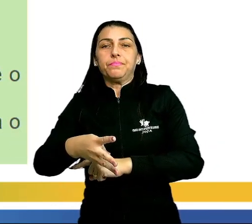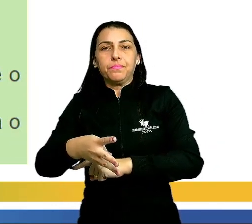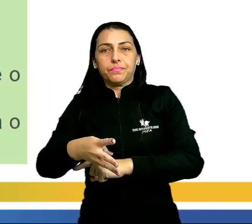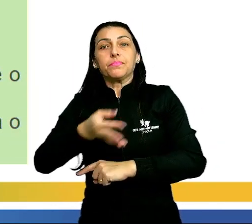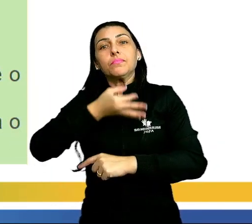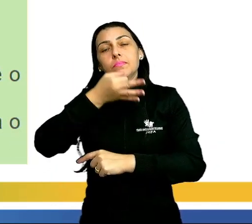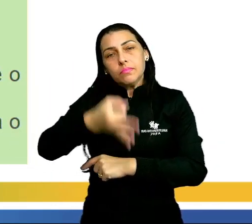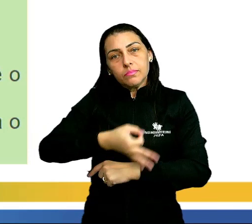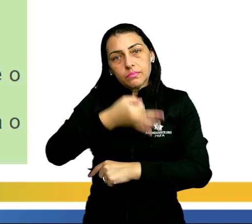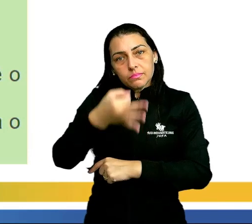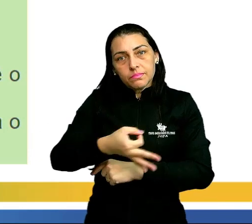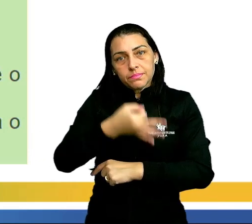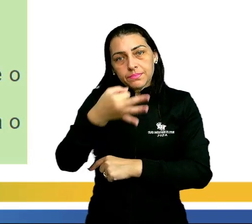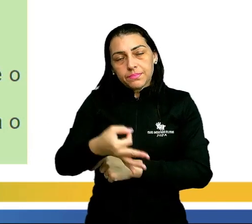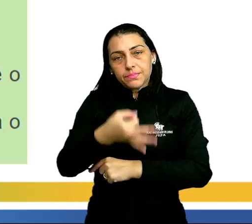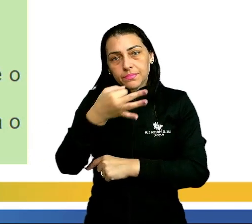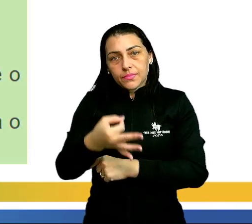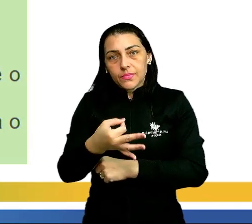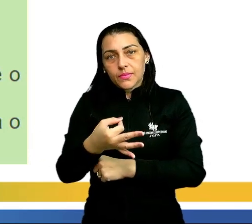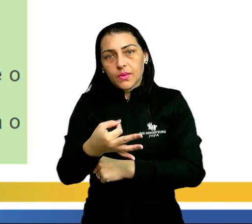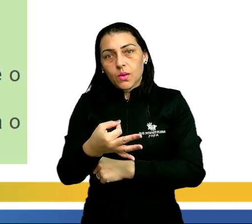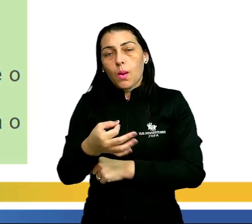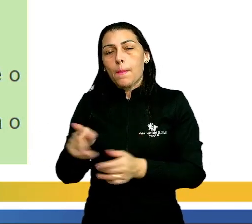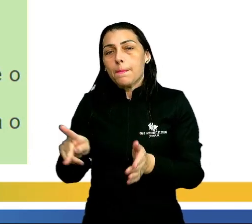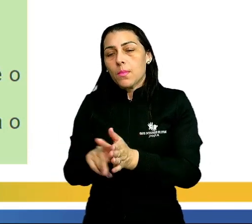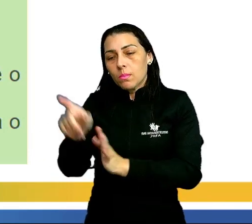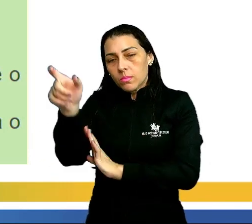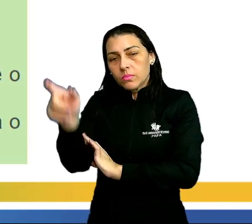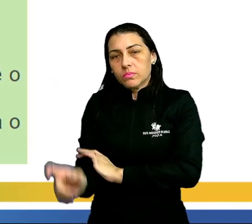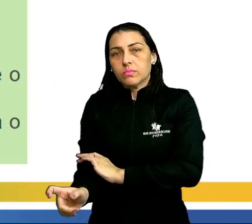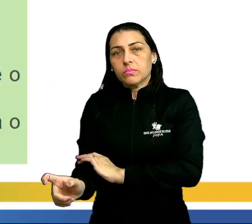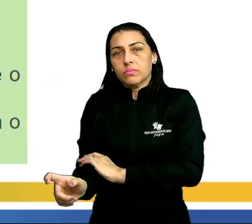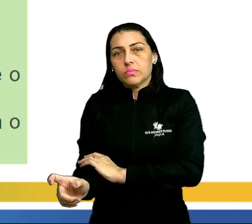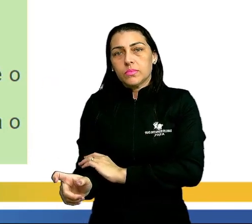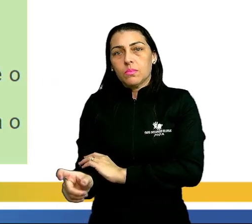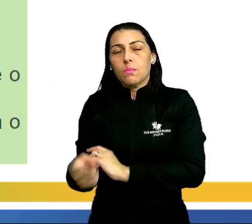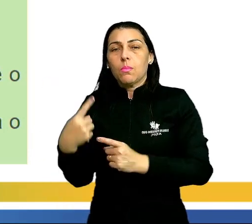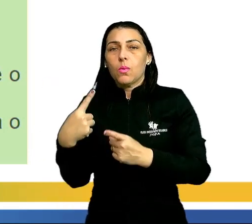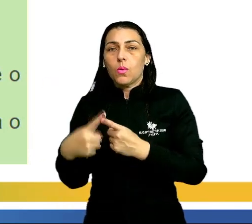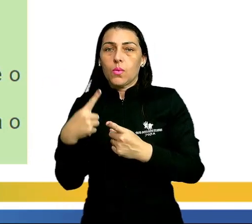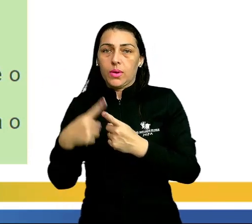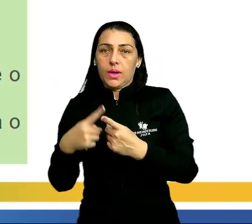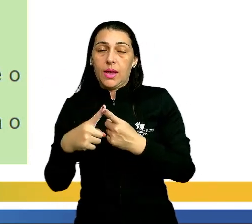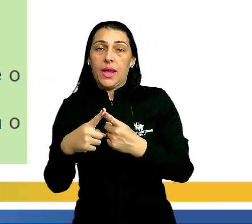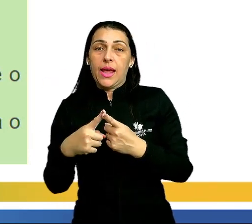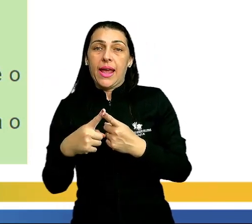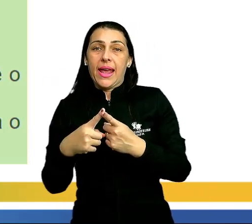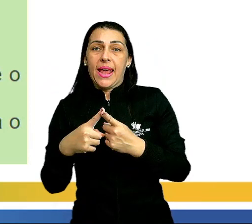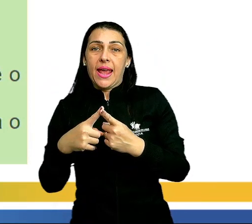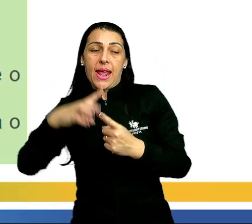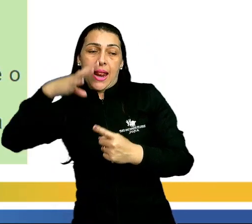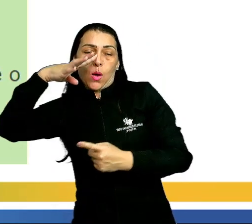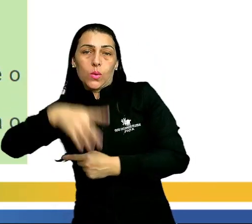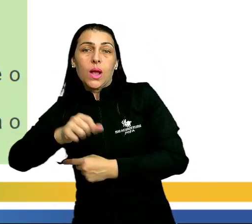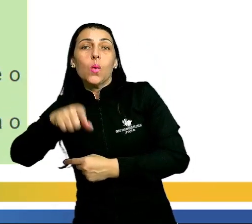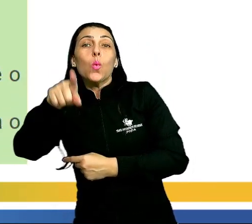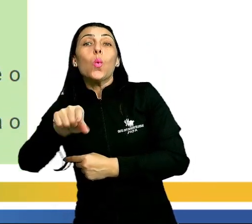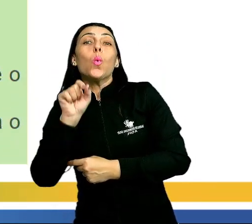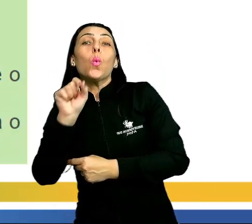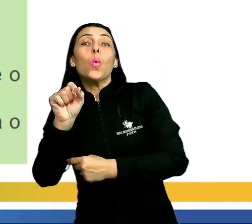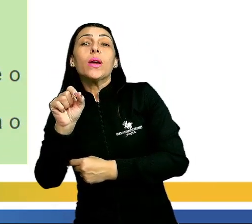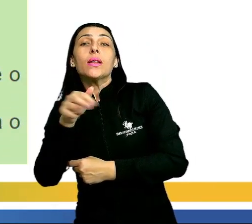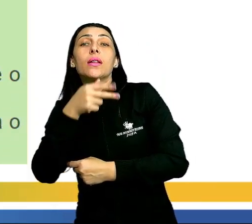um argumento que contra o ser humano, porque ao invés de atacar aquilo que está sendo dito, aquilo que está sendo